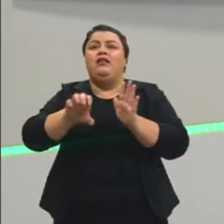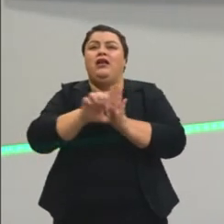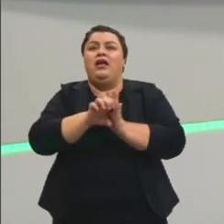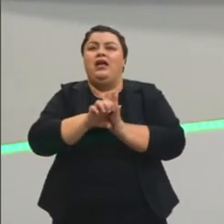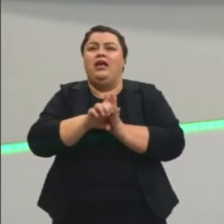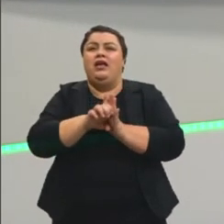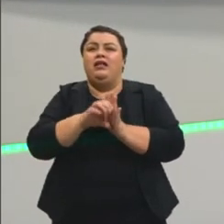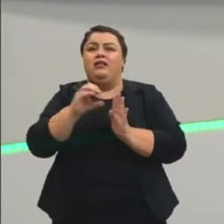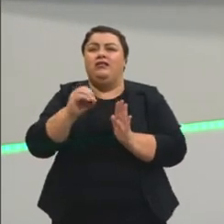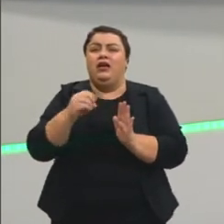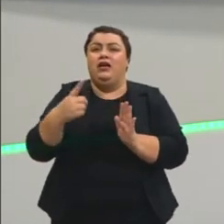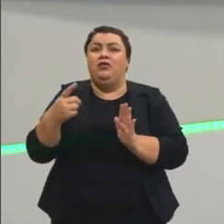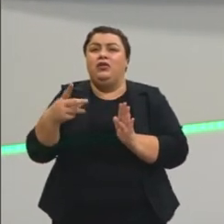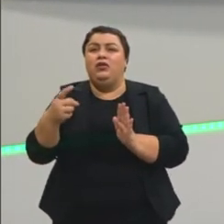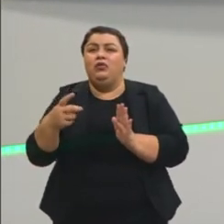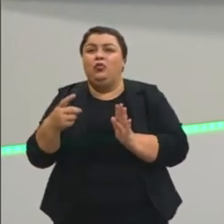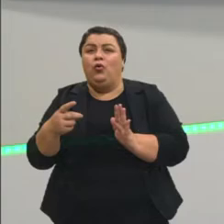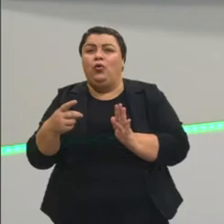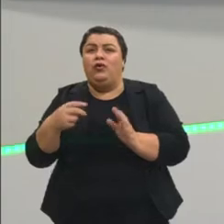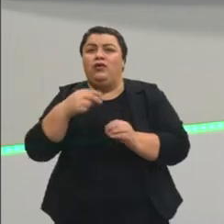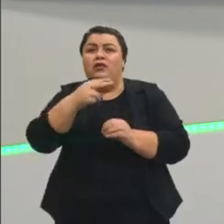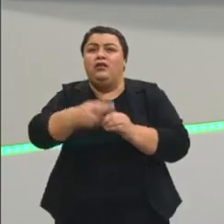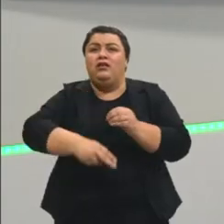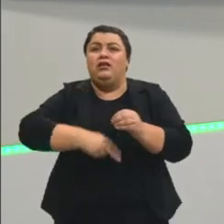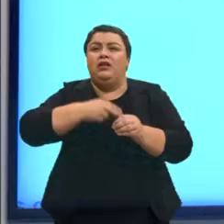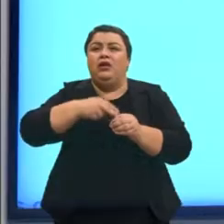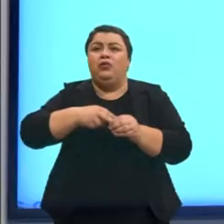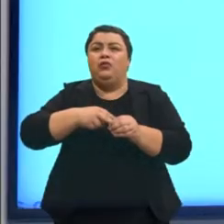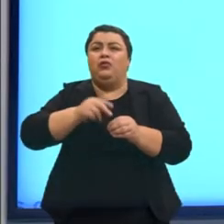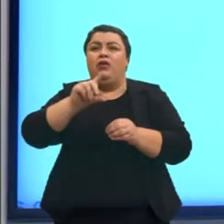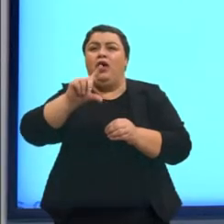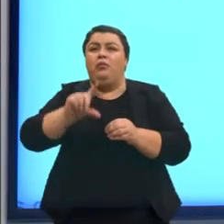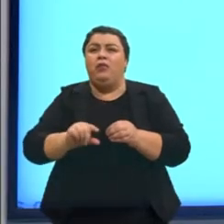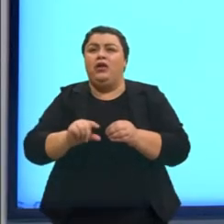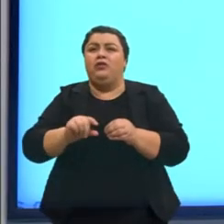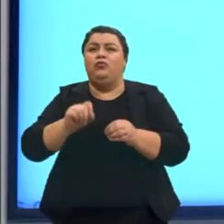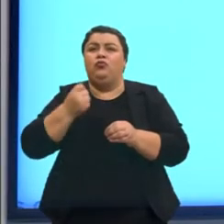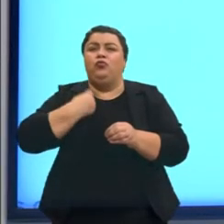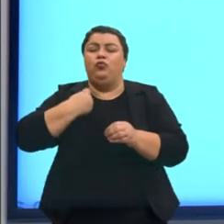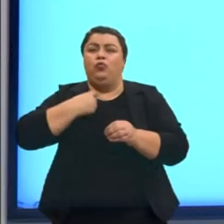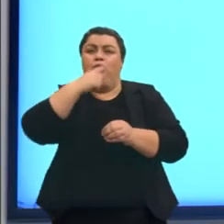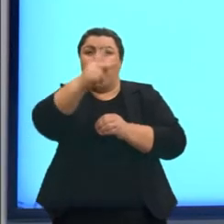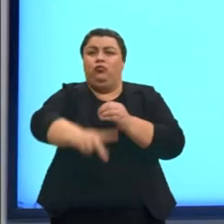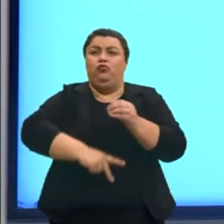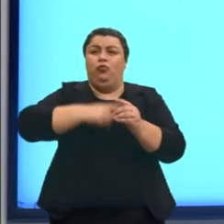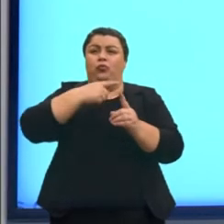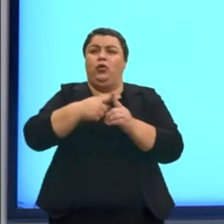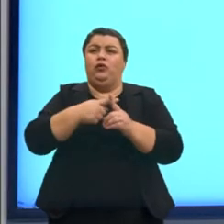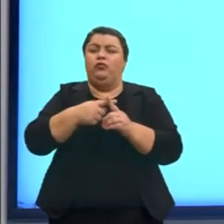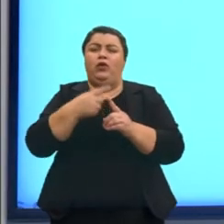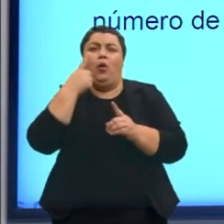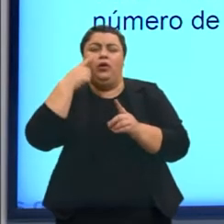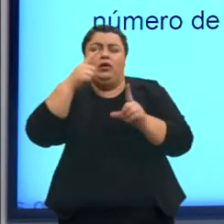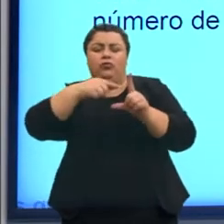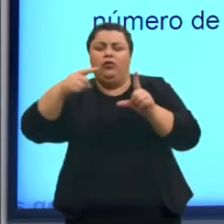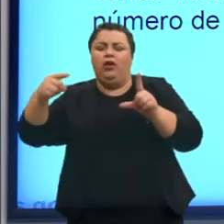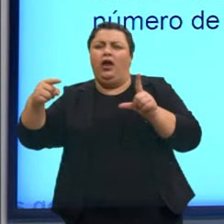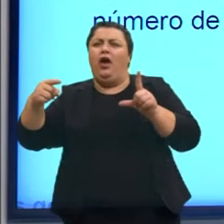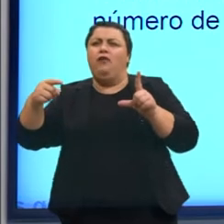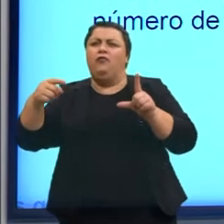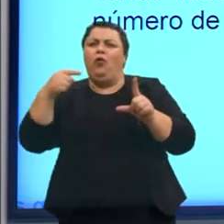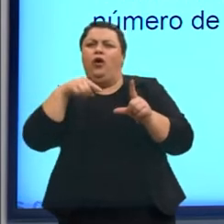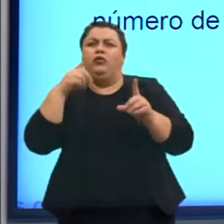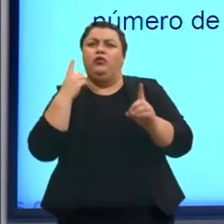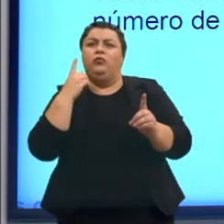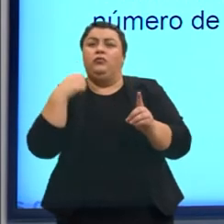no eixo X o número de prótons e no eixo Y número de nêutrons a gente tem que encontrar lícita